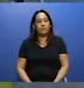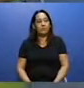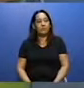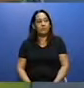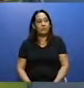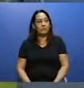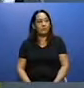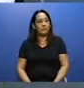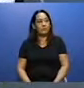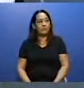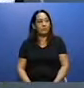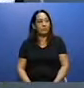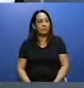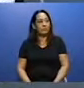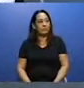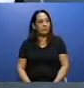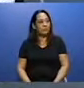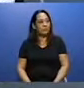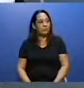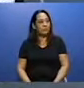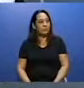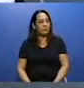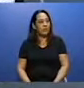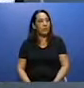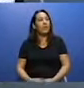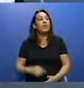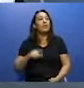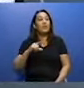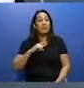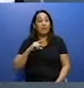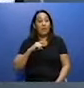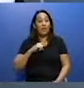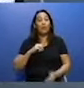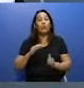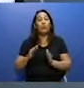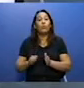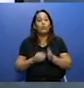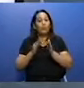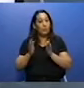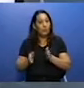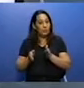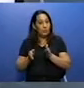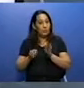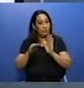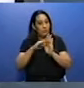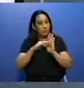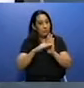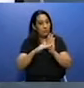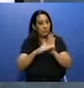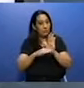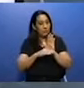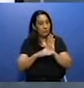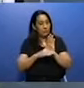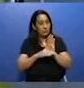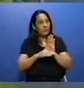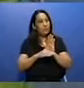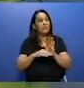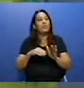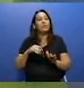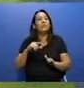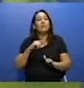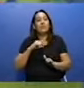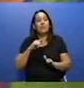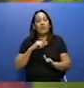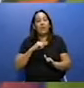Então vamos lá, ó. Já sei o motivo, né? O padrão da minha sequência. Já